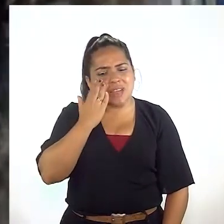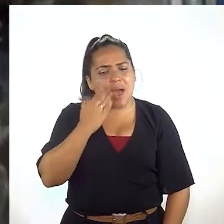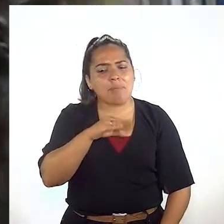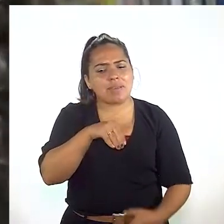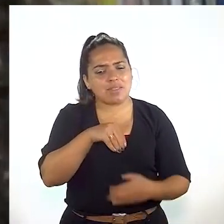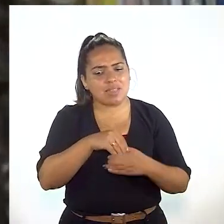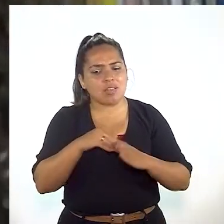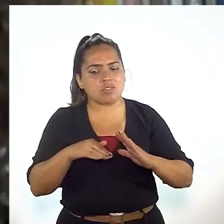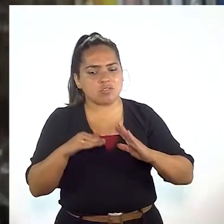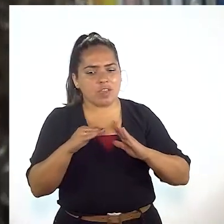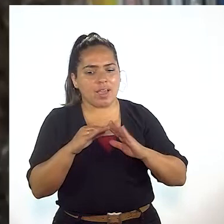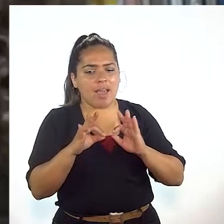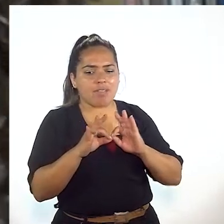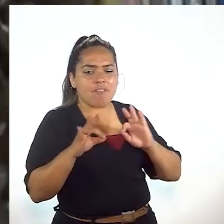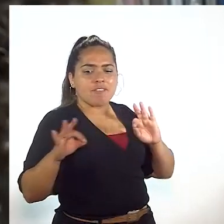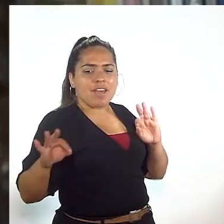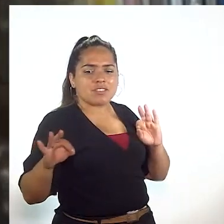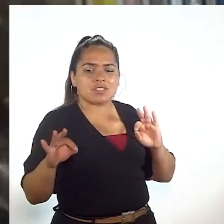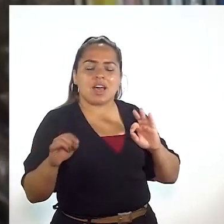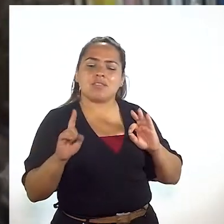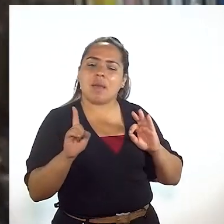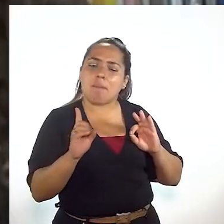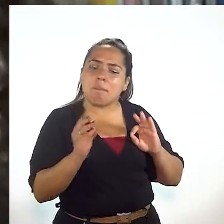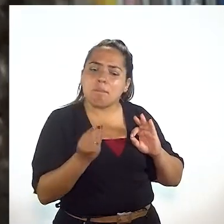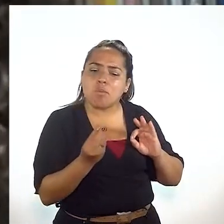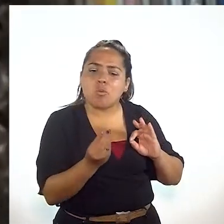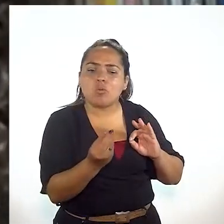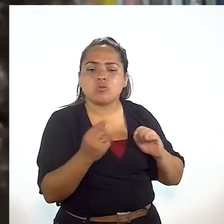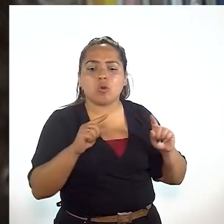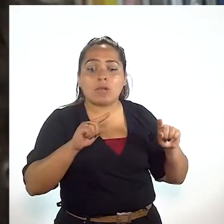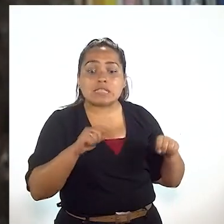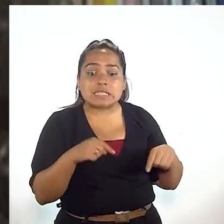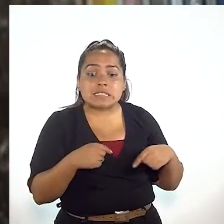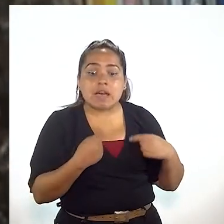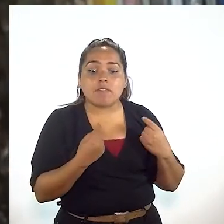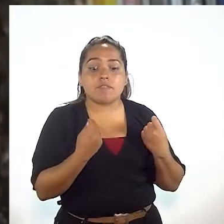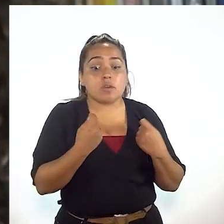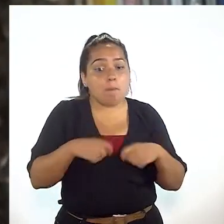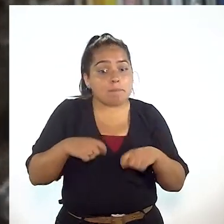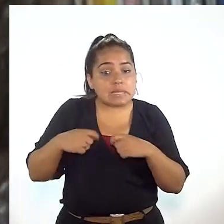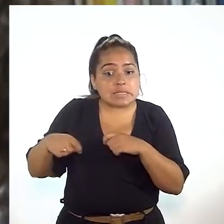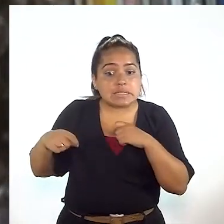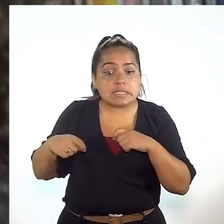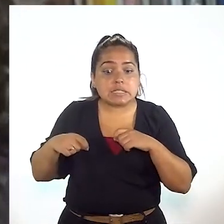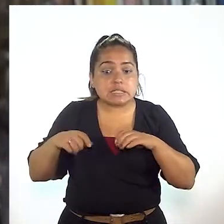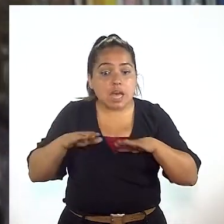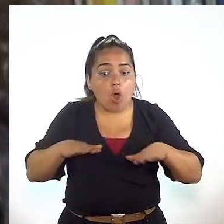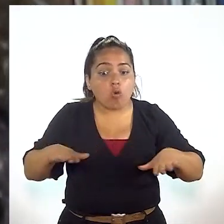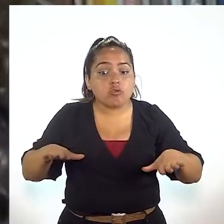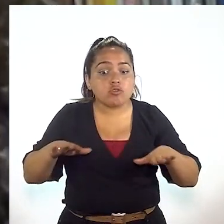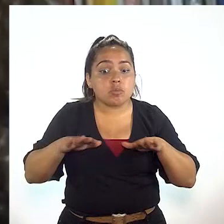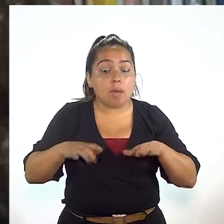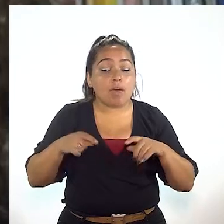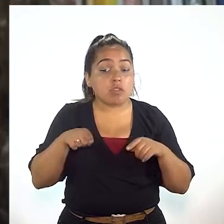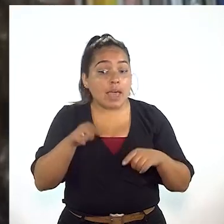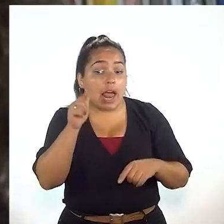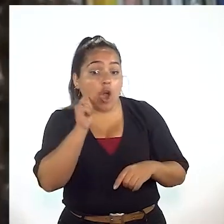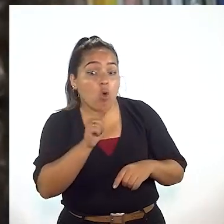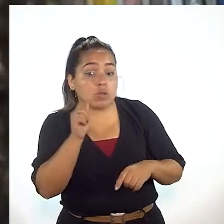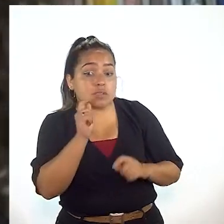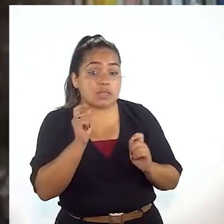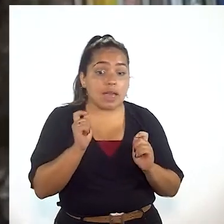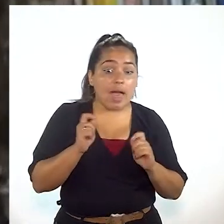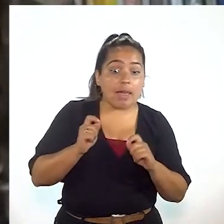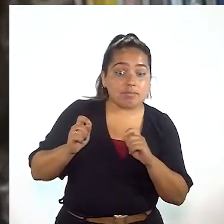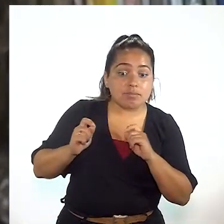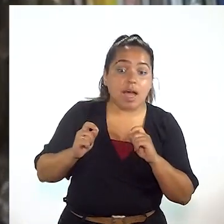exatamente para facilitar, porque a gente sabe que dentro de casa é tanto desafio, né, para a mulher empreendedora, e aí